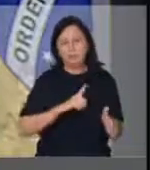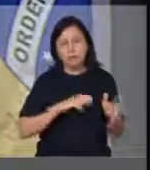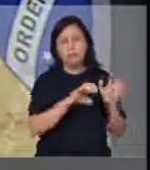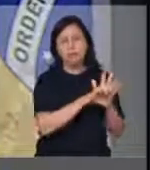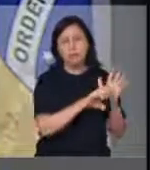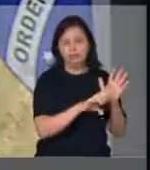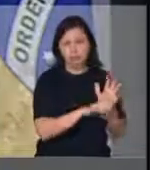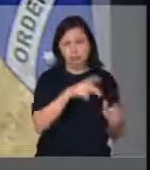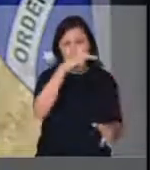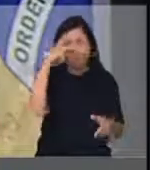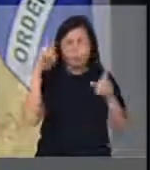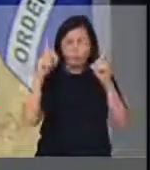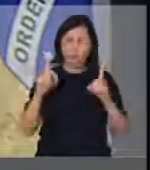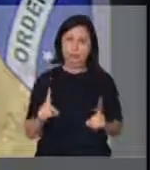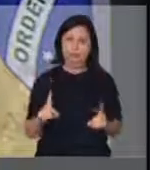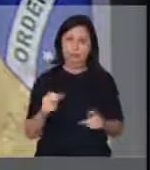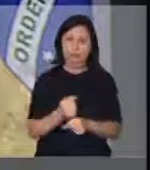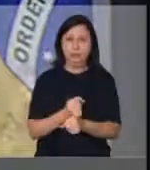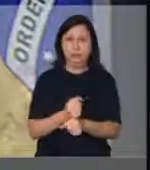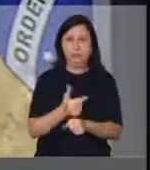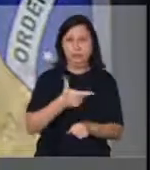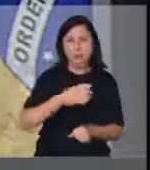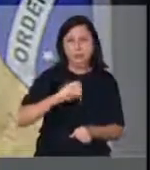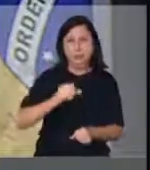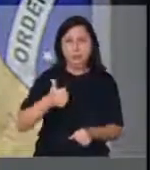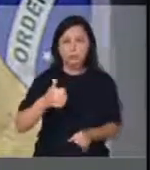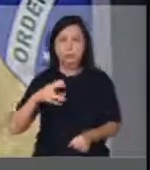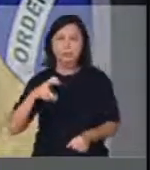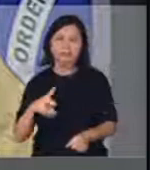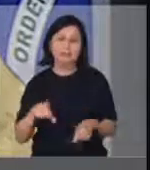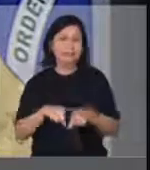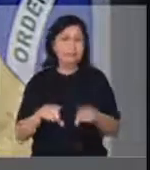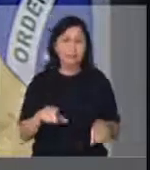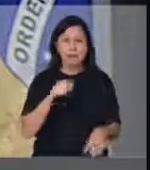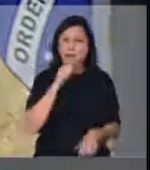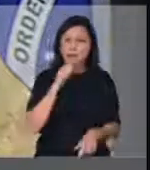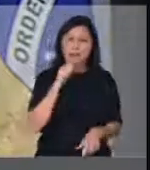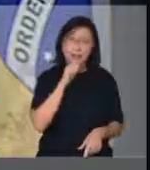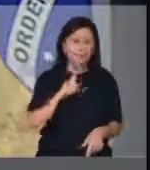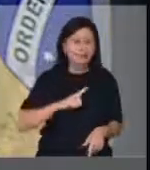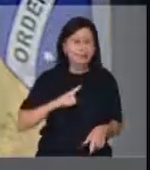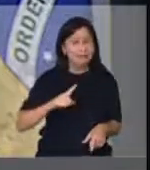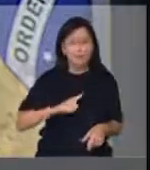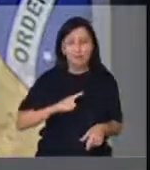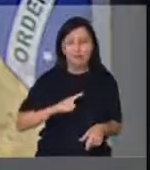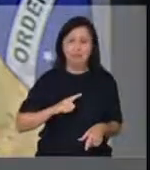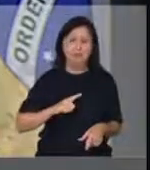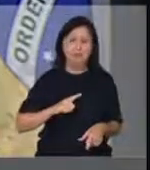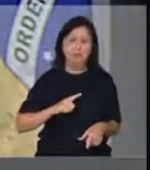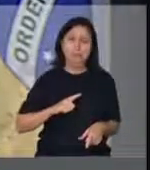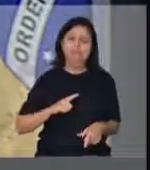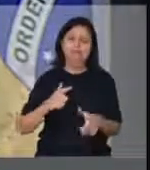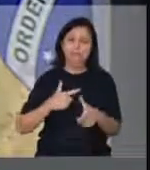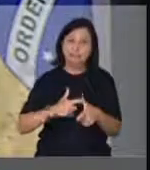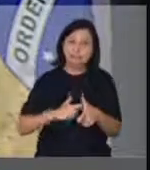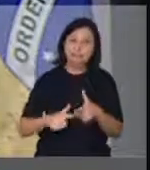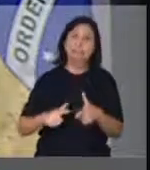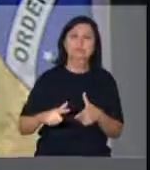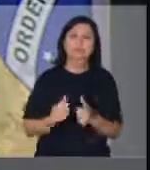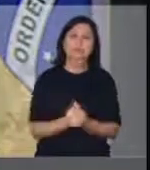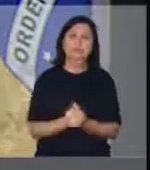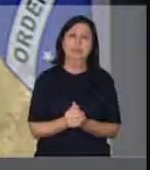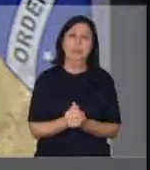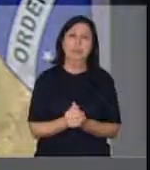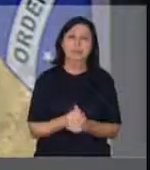com deficiência 2015 apesar de existir ainda é um muito atrasado e veja só em 2015 que nós nos debruçamos